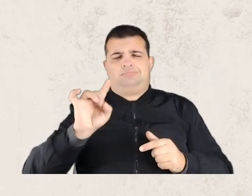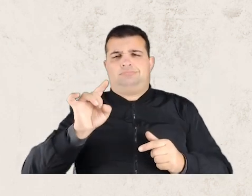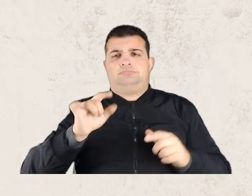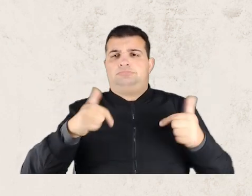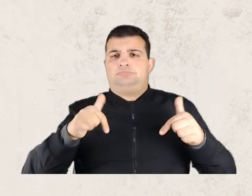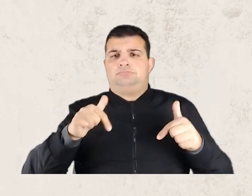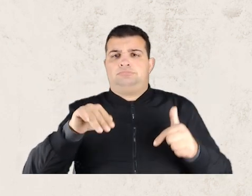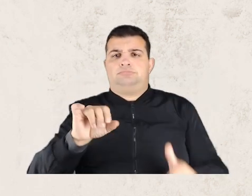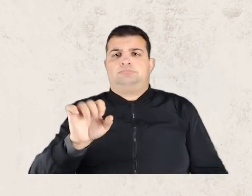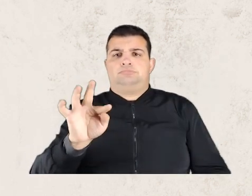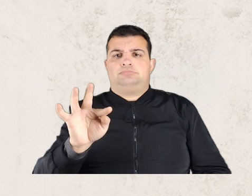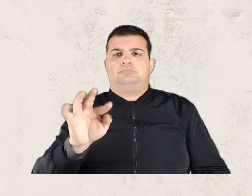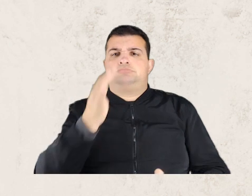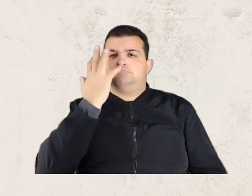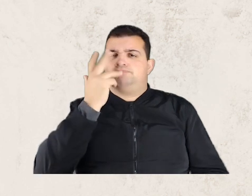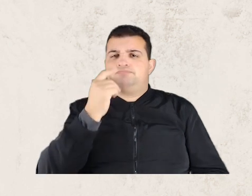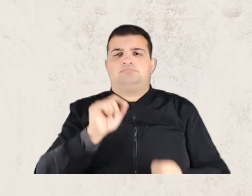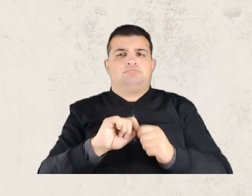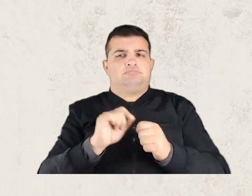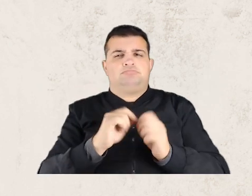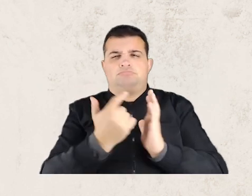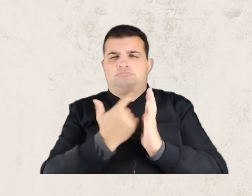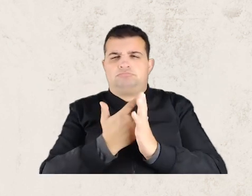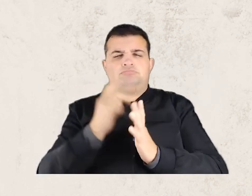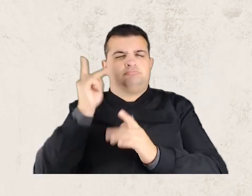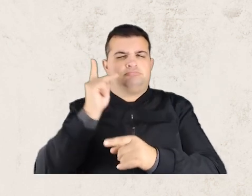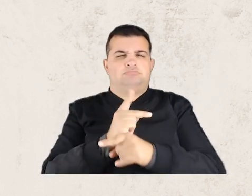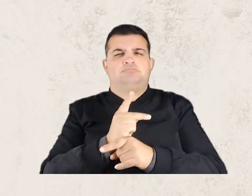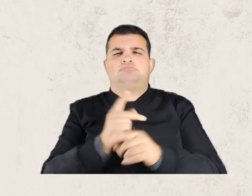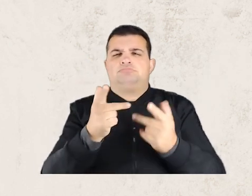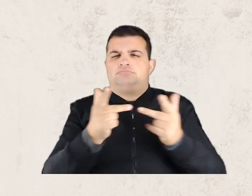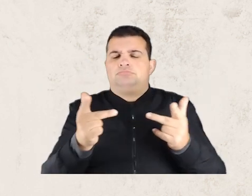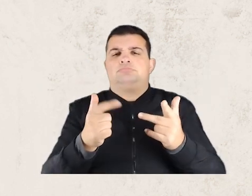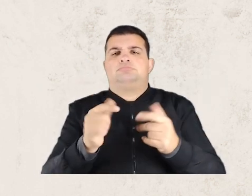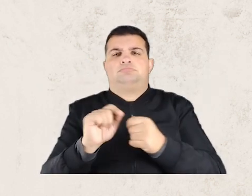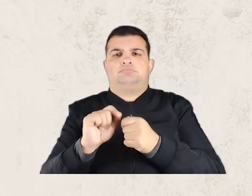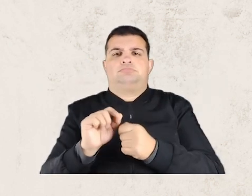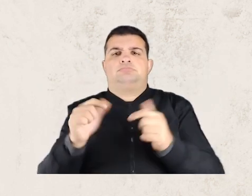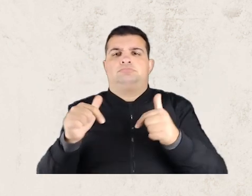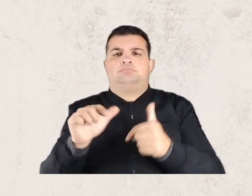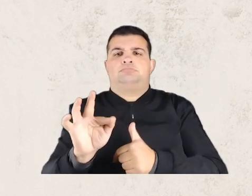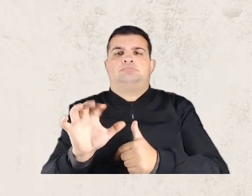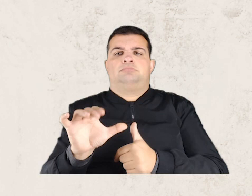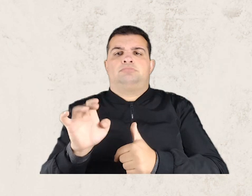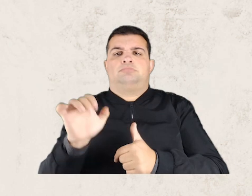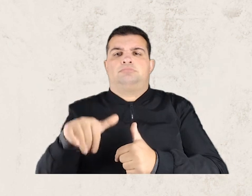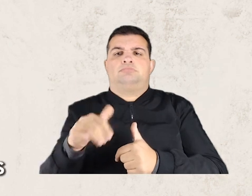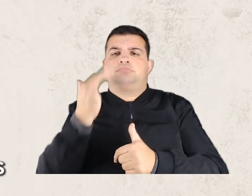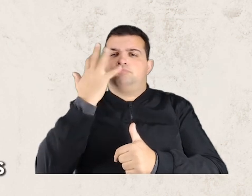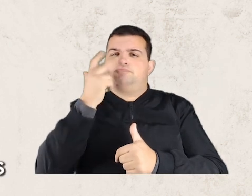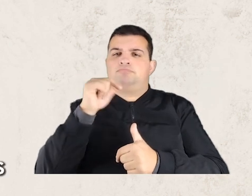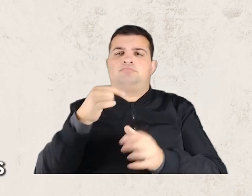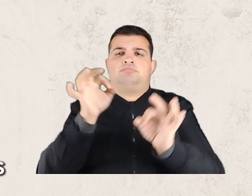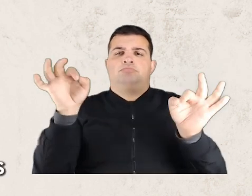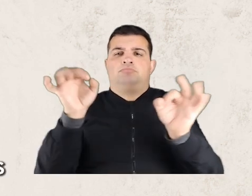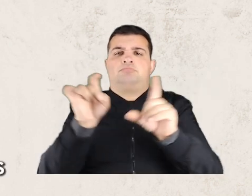a mesa. O que aconteceu? Era unânime. As pessoas diziam assim, eu não trabalho em psicologia. Eu